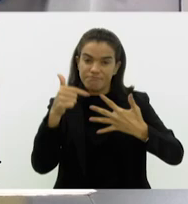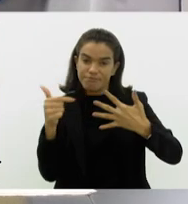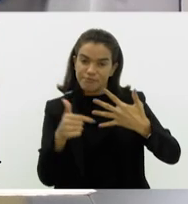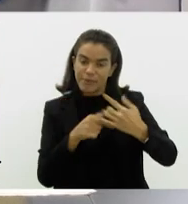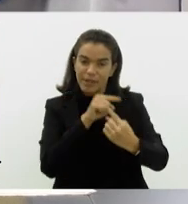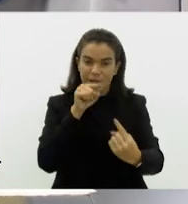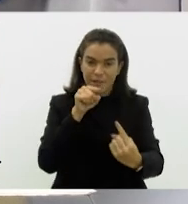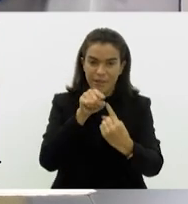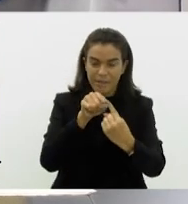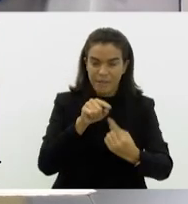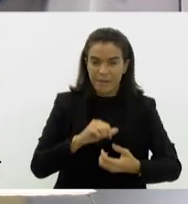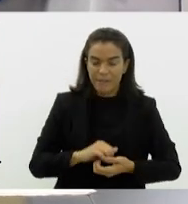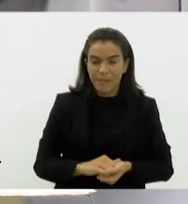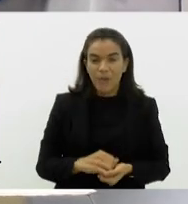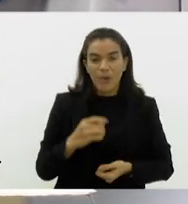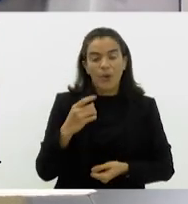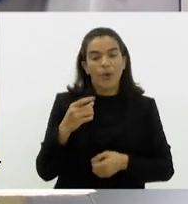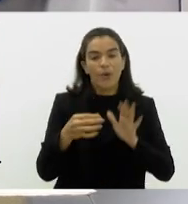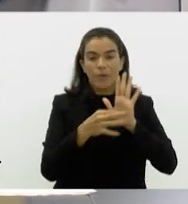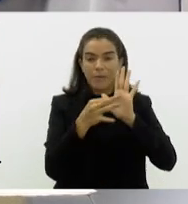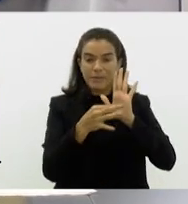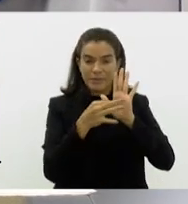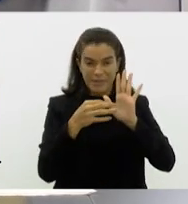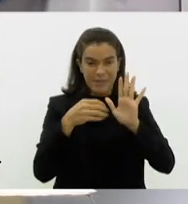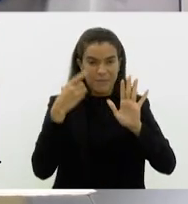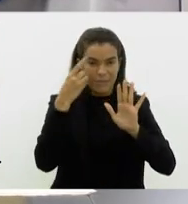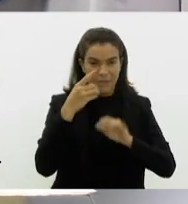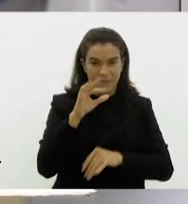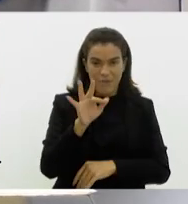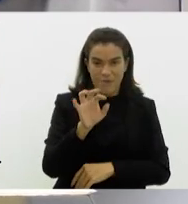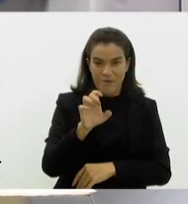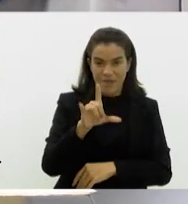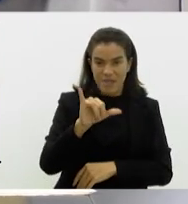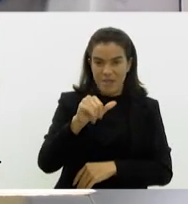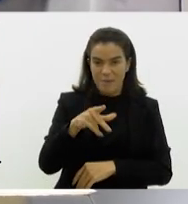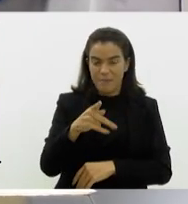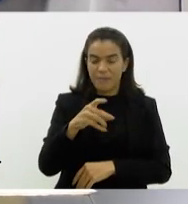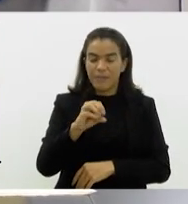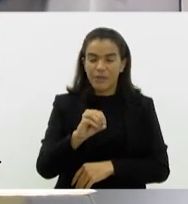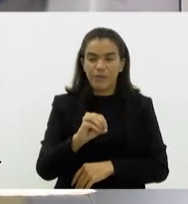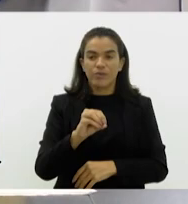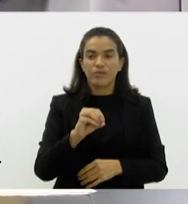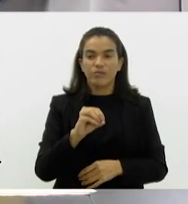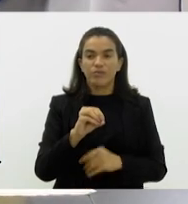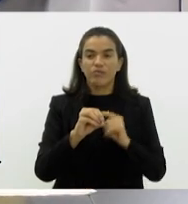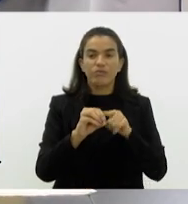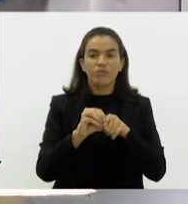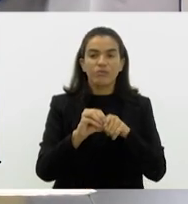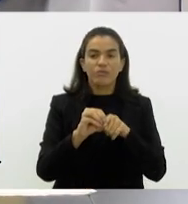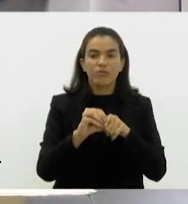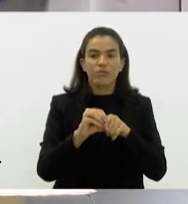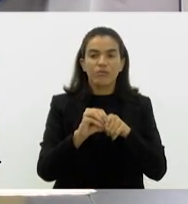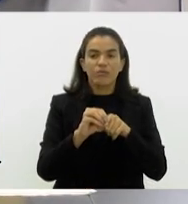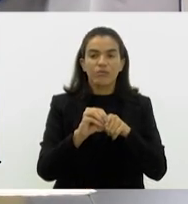menciona. O parecer do deputado Filipinho Raves foi alterado para... Só em constitucionalidade?